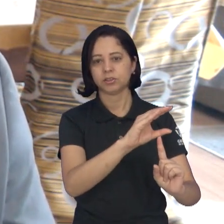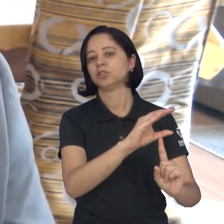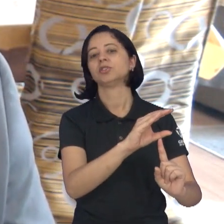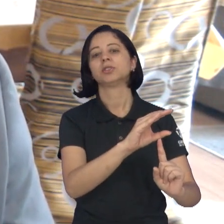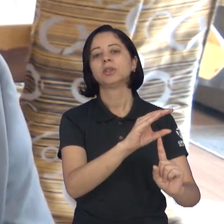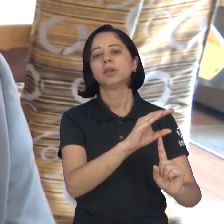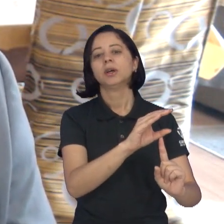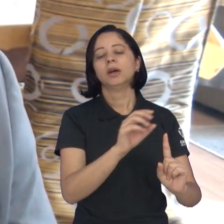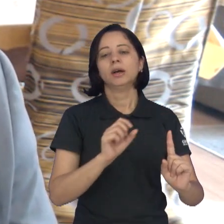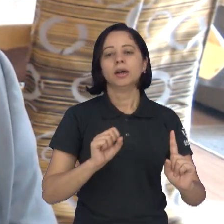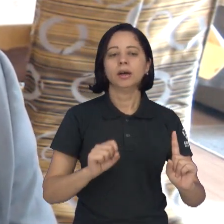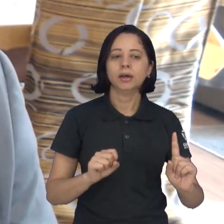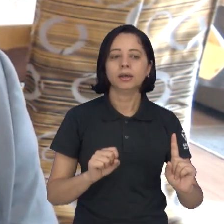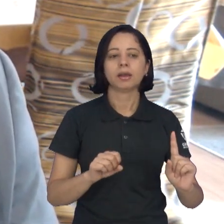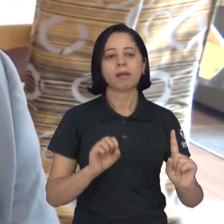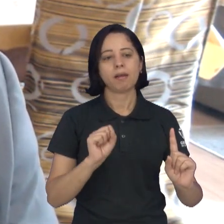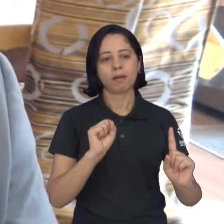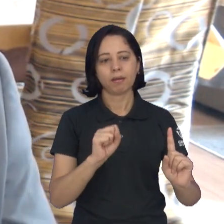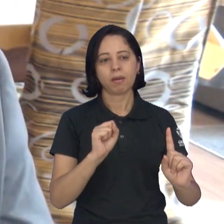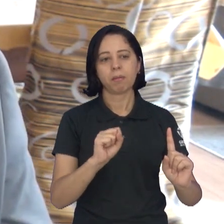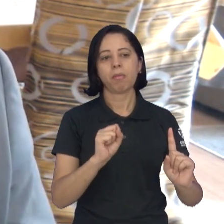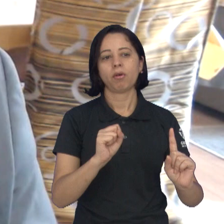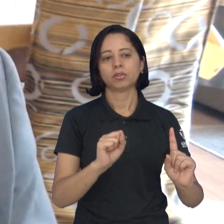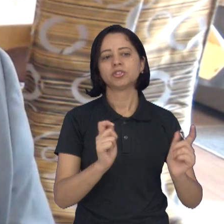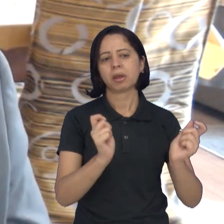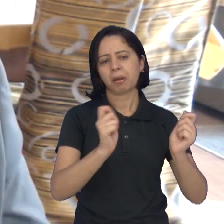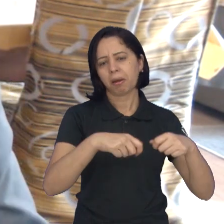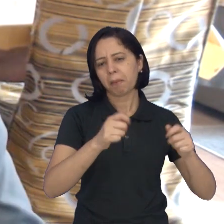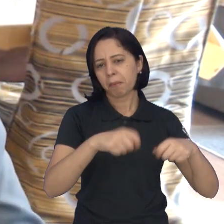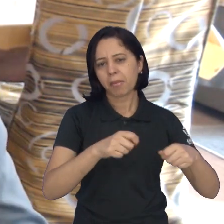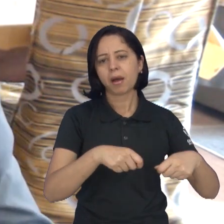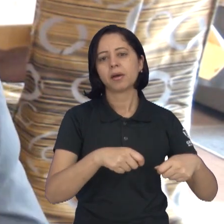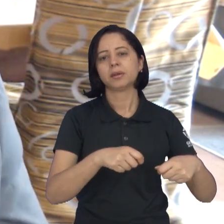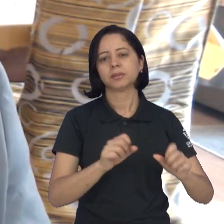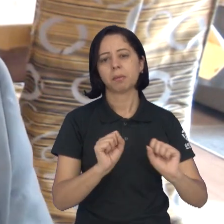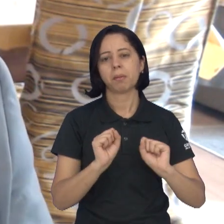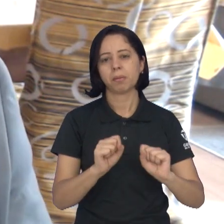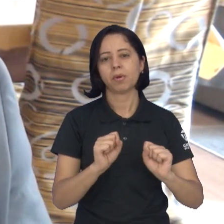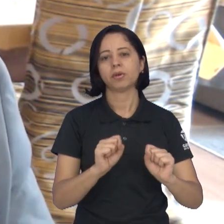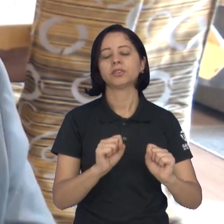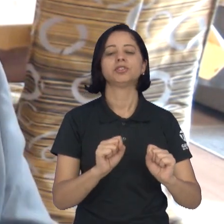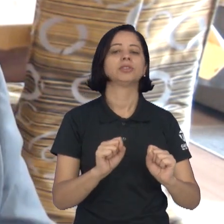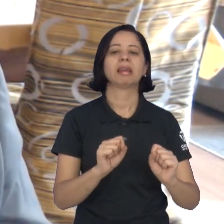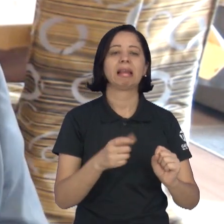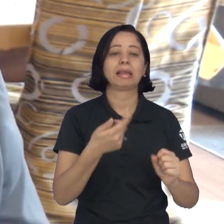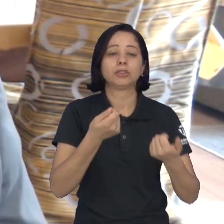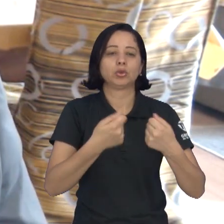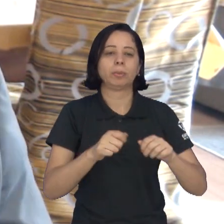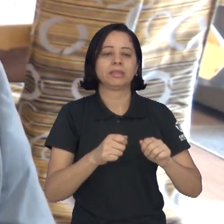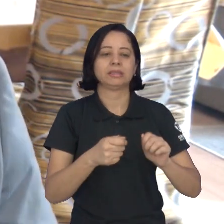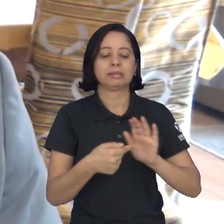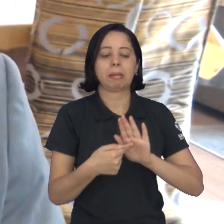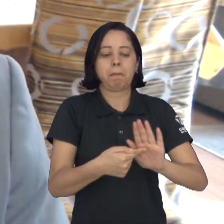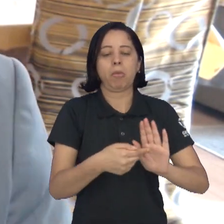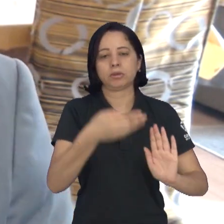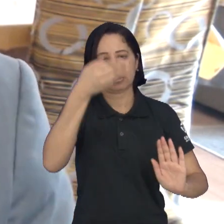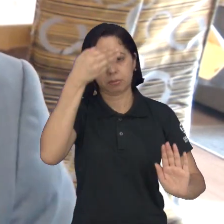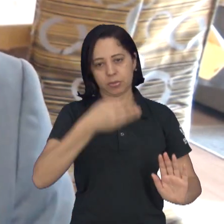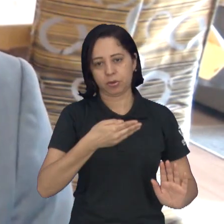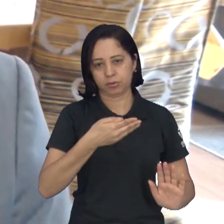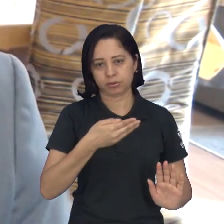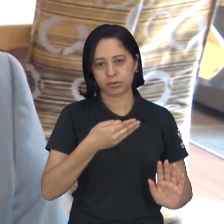hipossuficiente na relação e, por conta disso, ele tem a inversão do ônus da prova. Porque